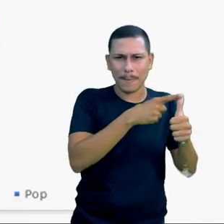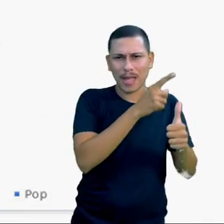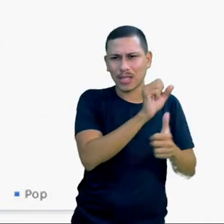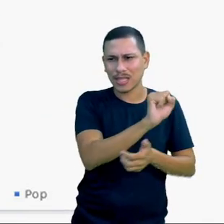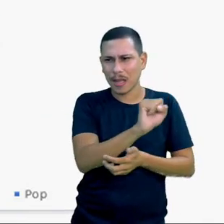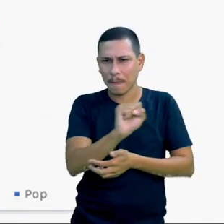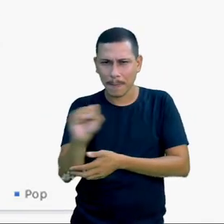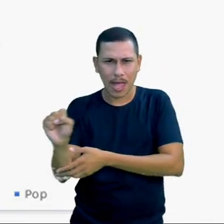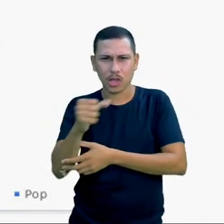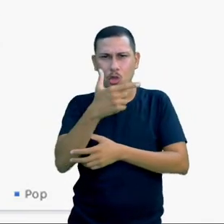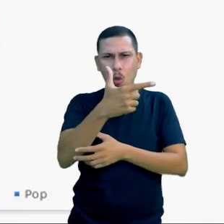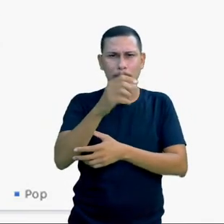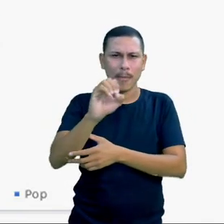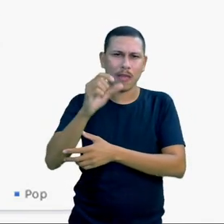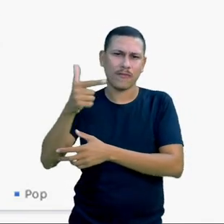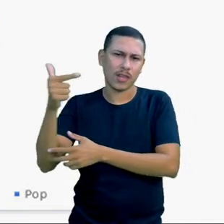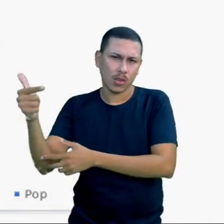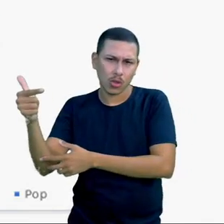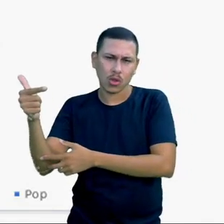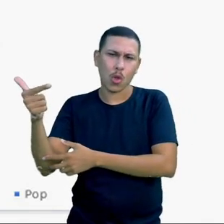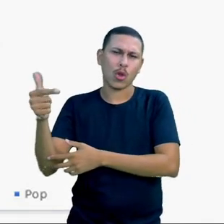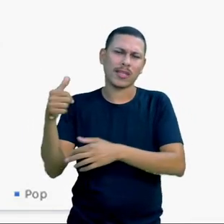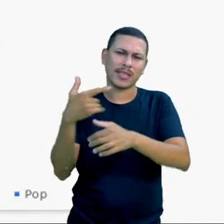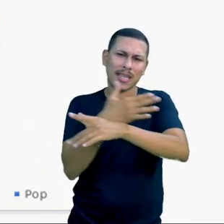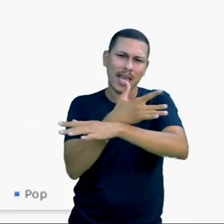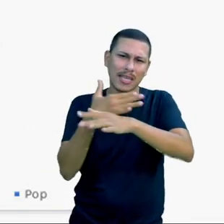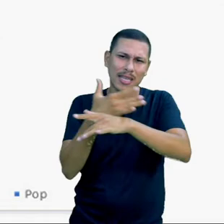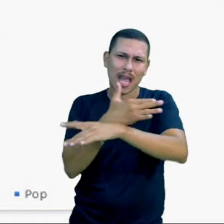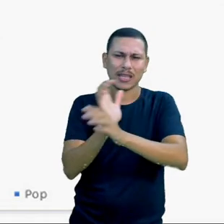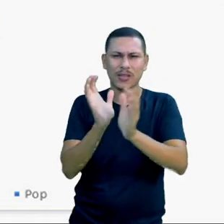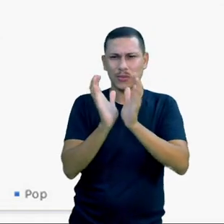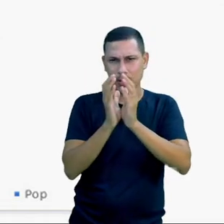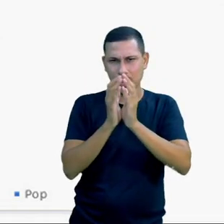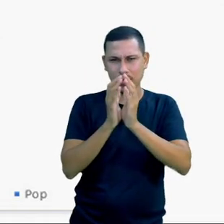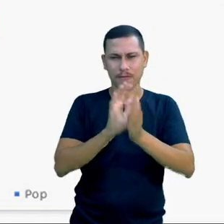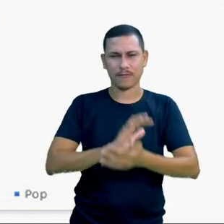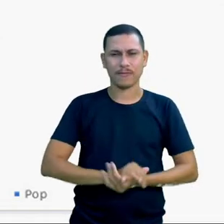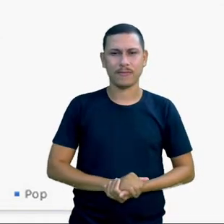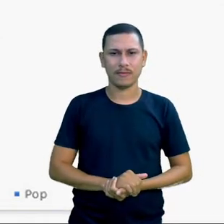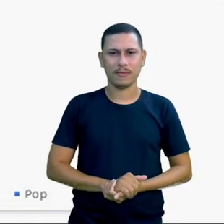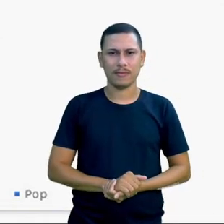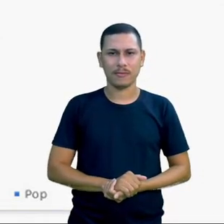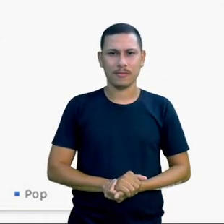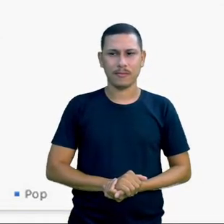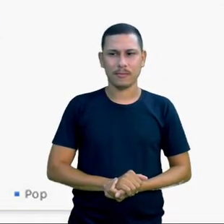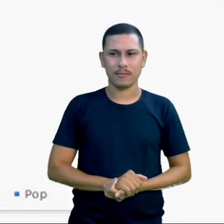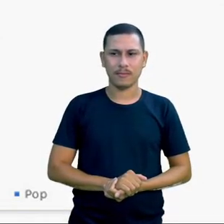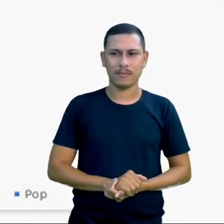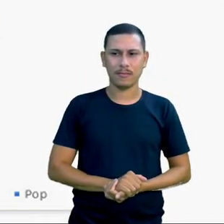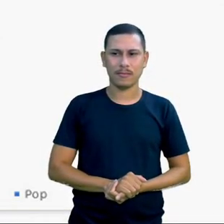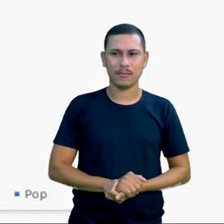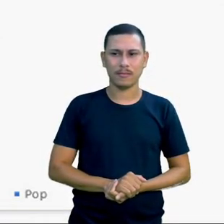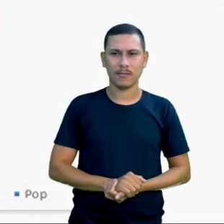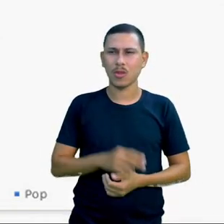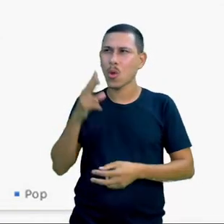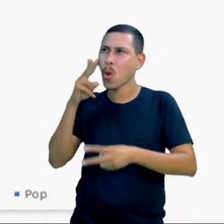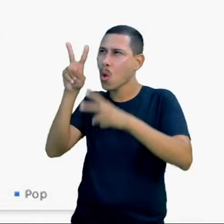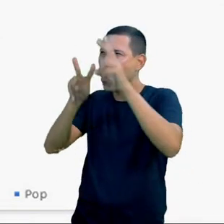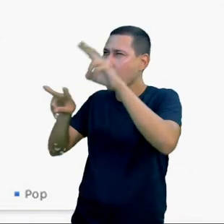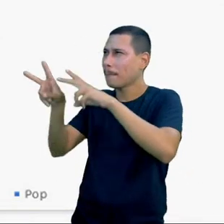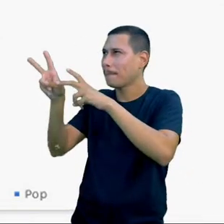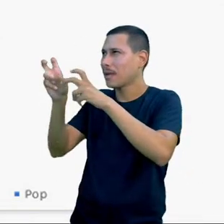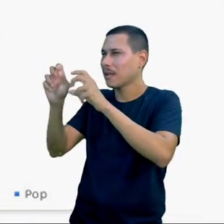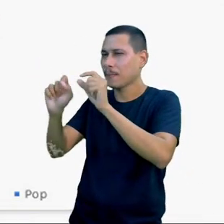de 2022 na cidade do Recife. Nós colocamos aí. Observe que